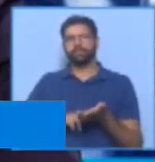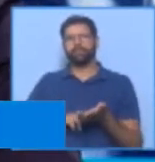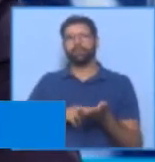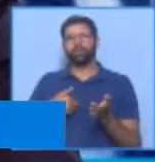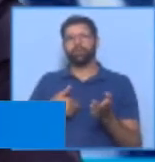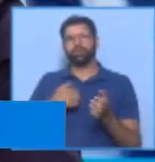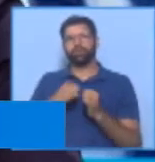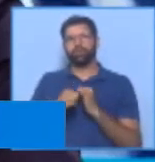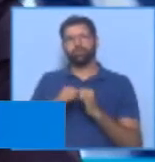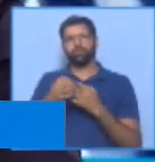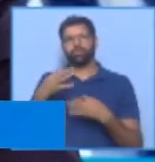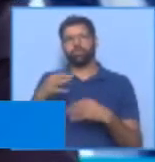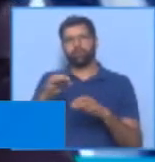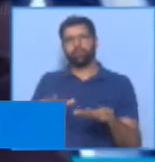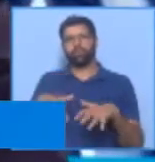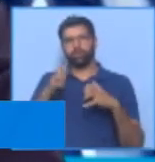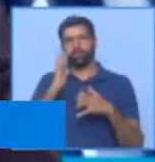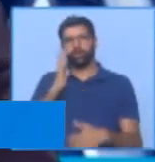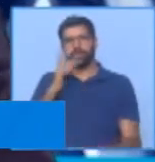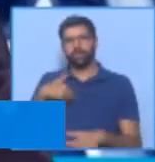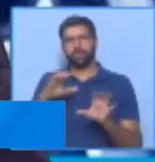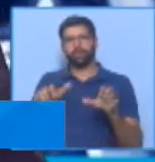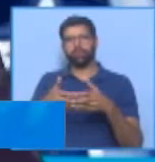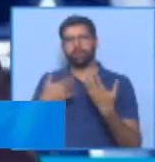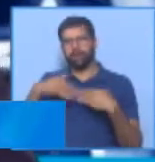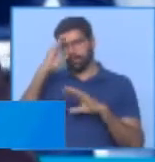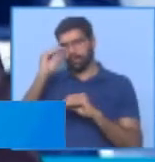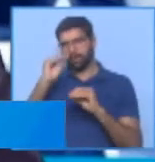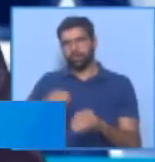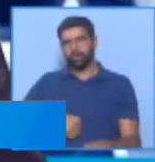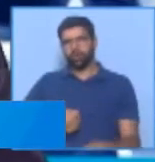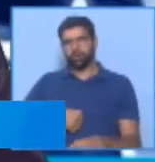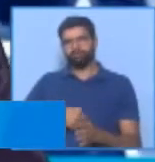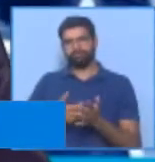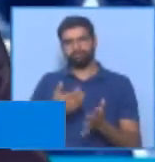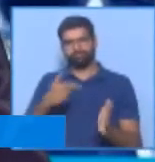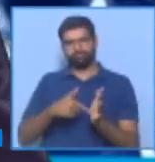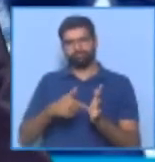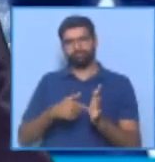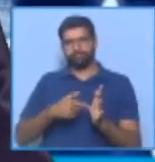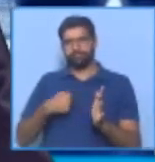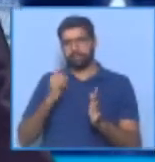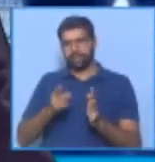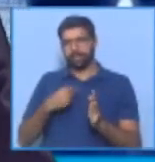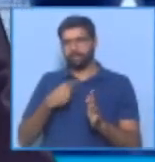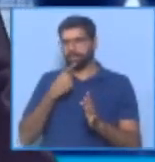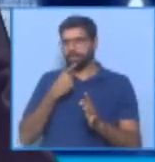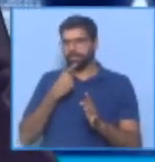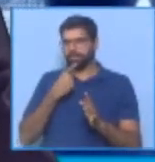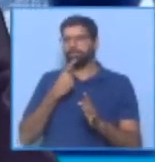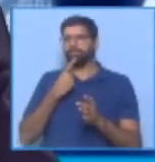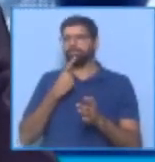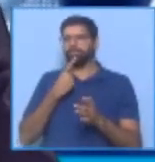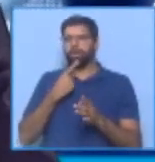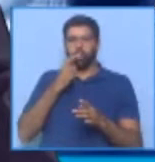o documento da Conferência da Congregação para a Educação Católica assinala-o muito bem. Há que distinguir claramente entre aquilo que é